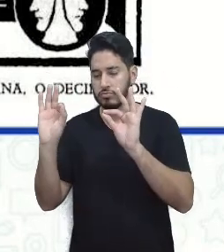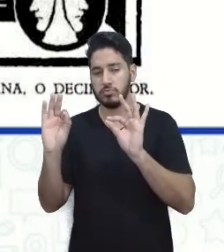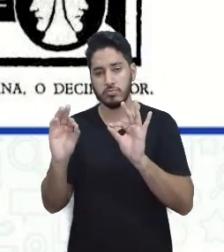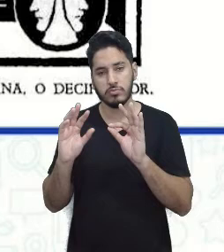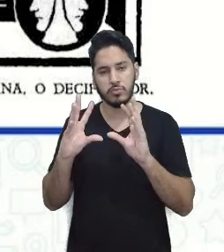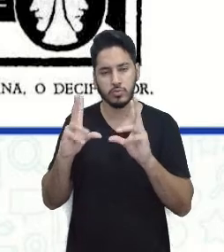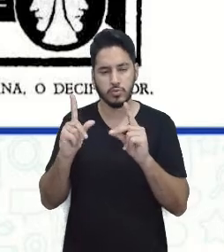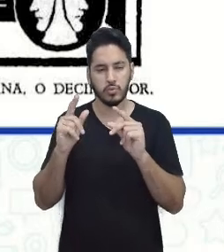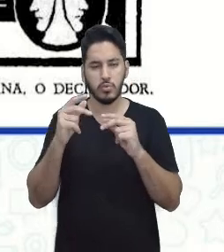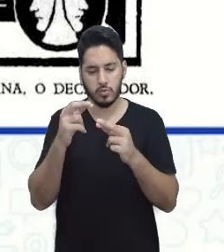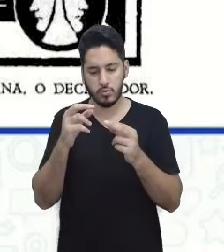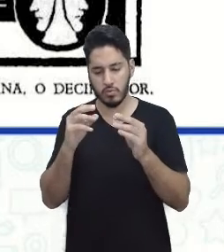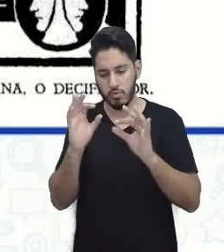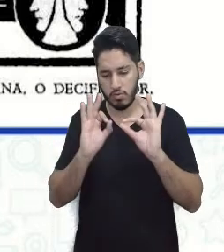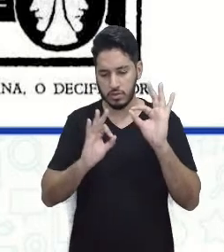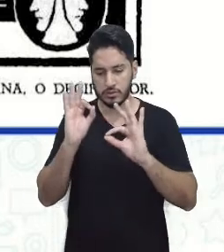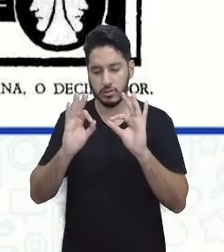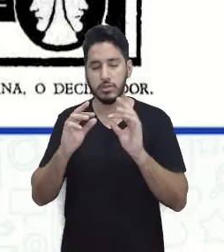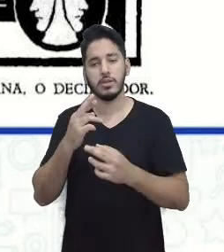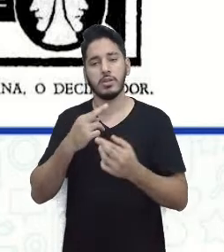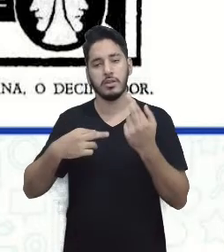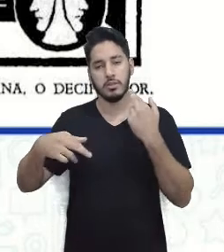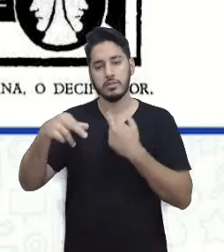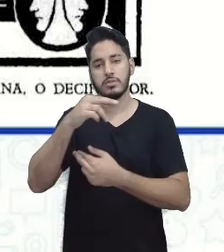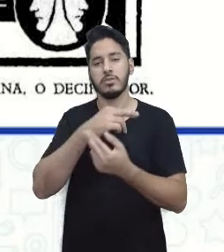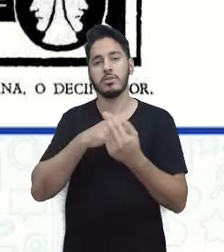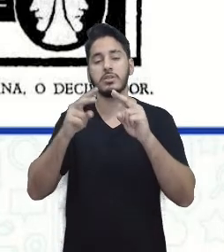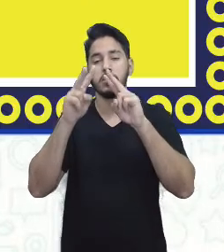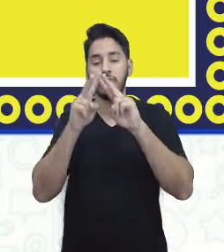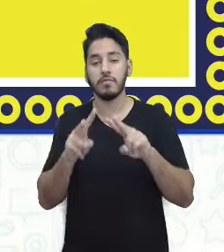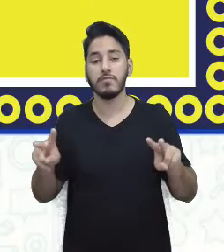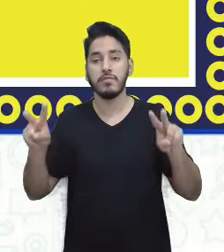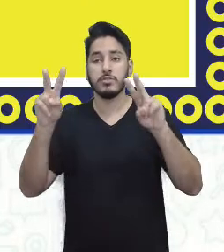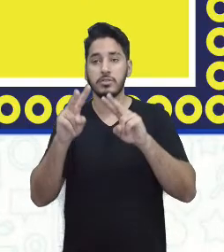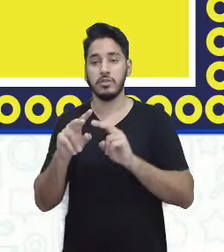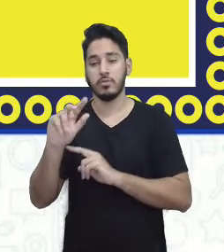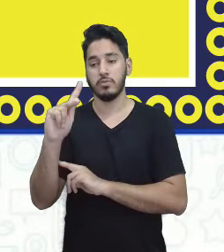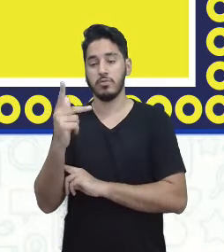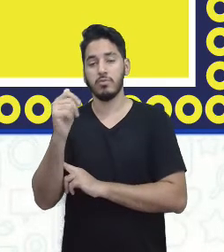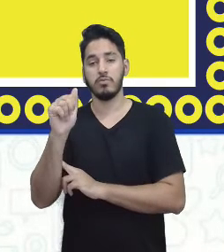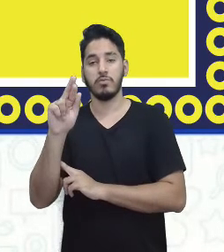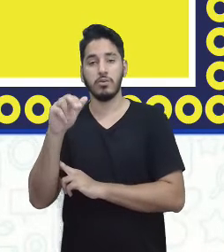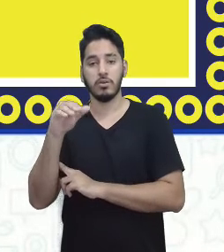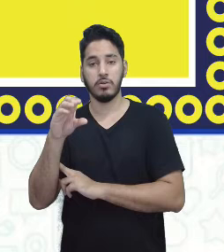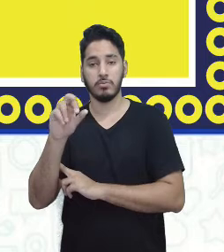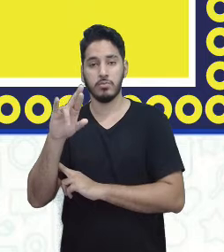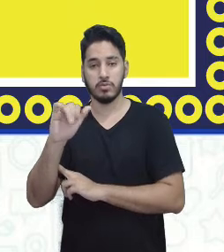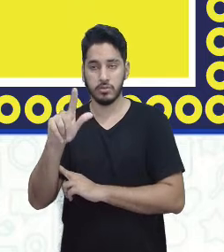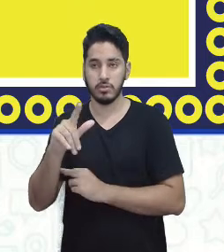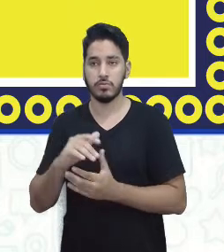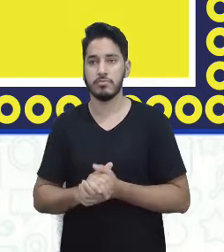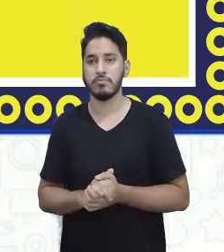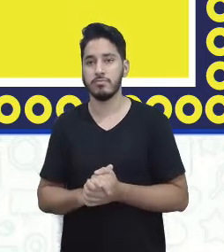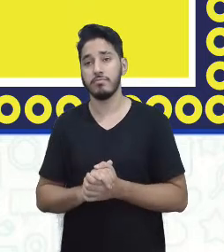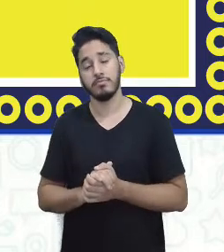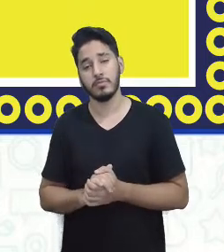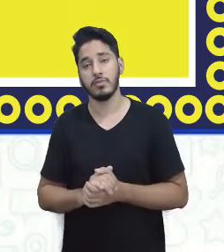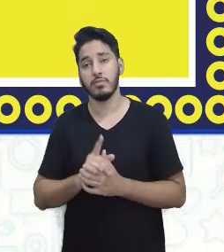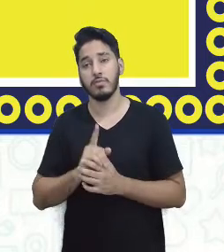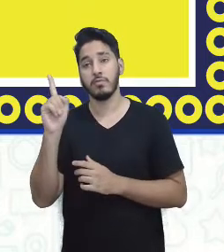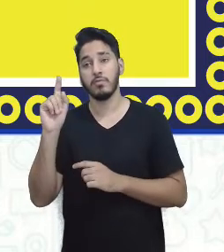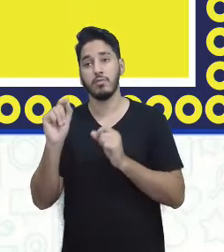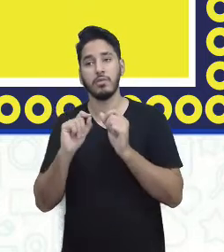isso está relacionado com essa visão do armorial. Então, o movimento armorial foi idealizado